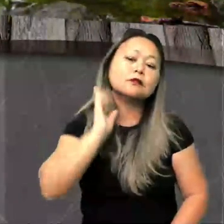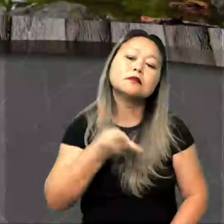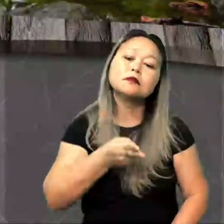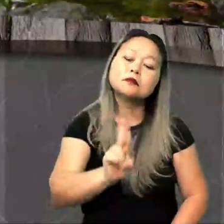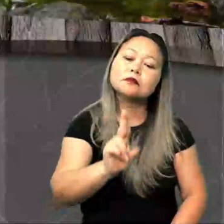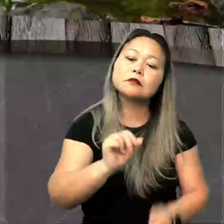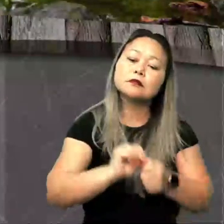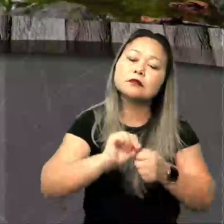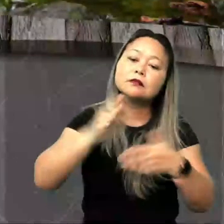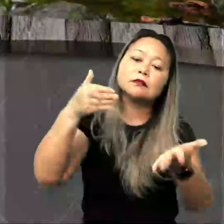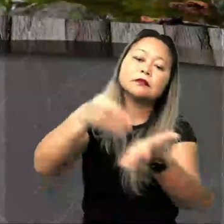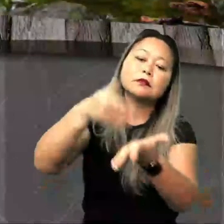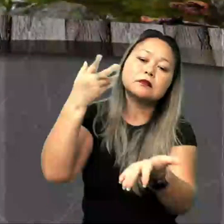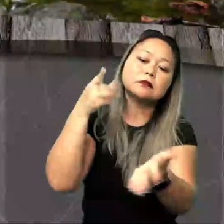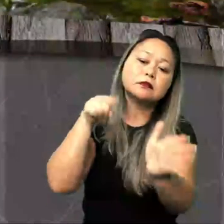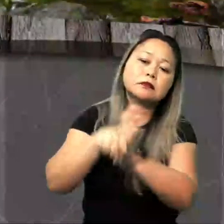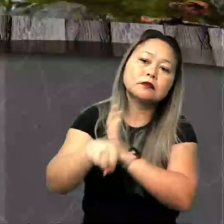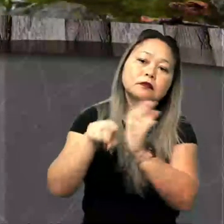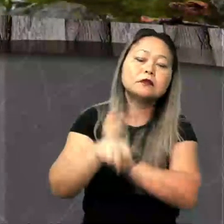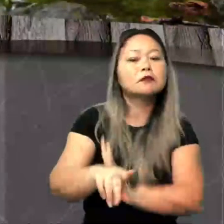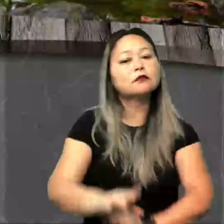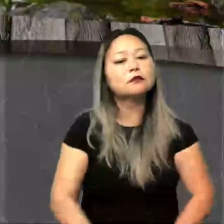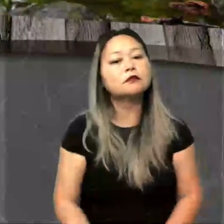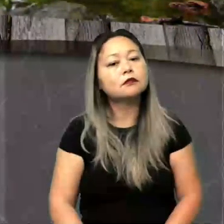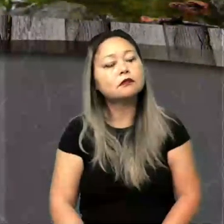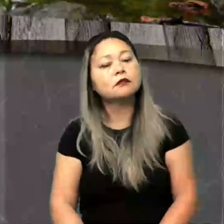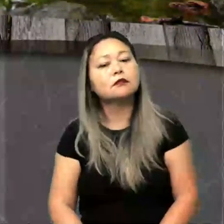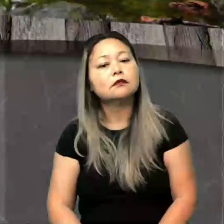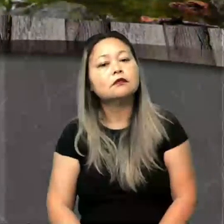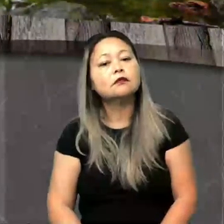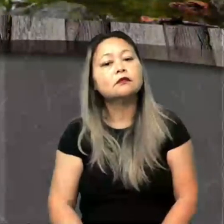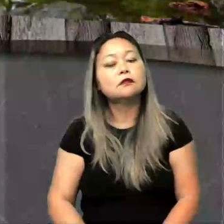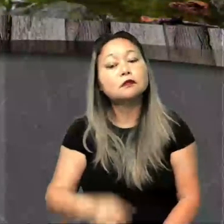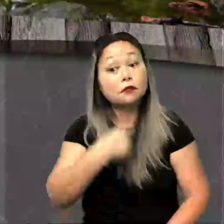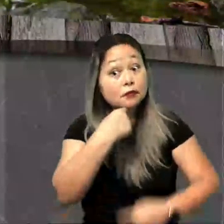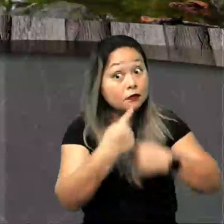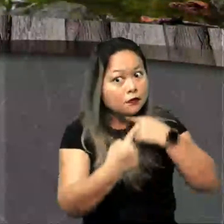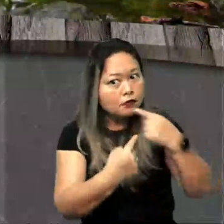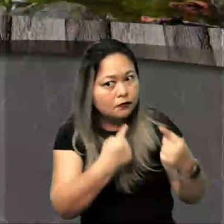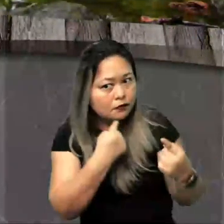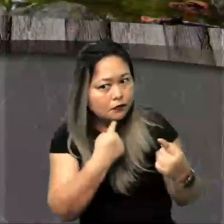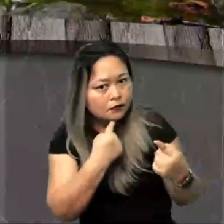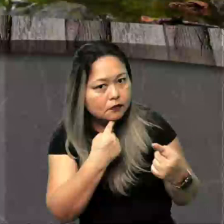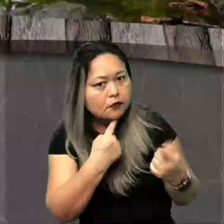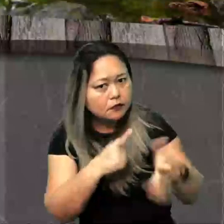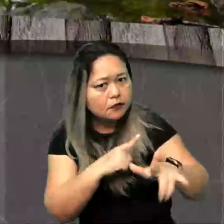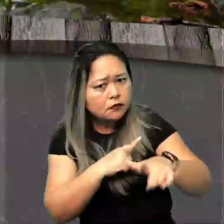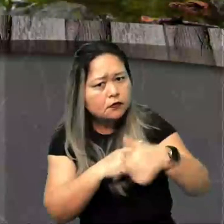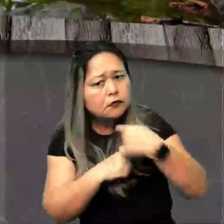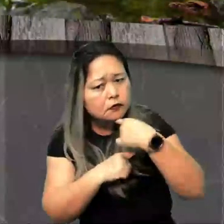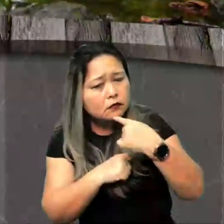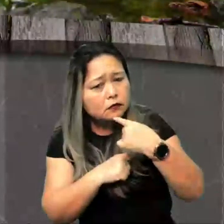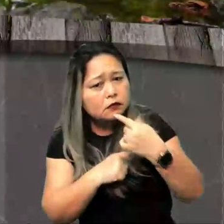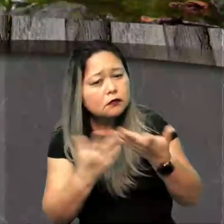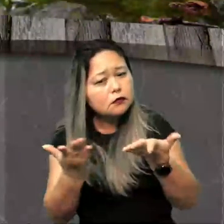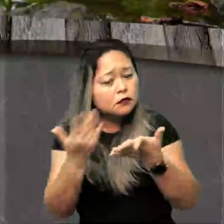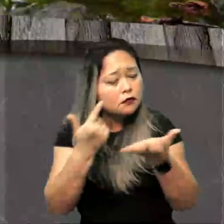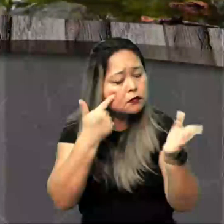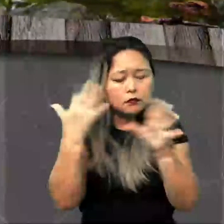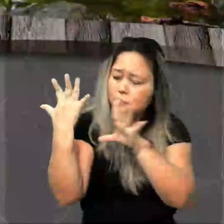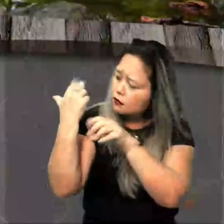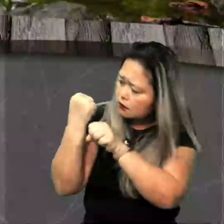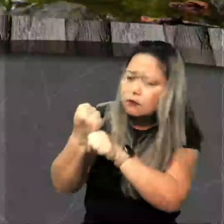continuar, vamos para a nossa última questãozinha, tá bom? Dúvidas, galera? Ficou ainda alguma dúvida? Dá uma olhadinha na